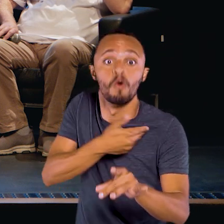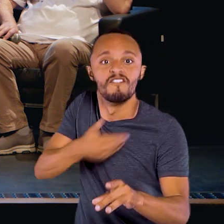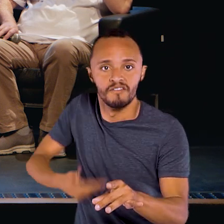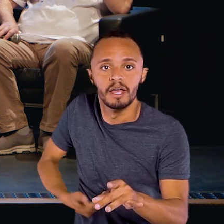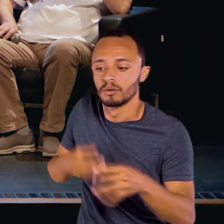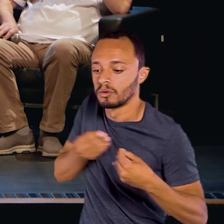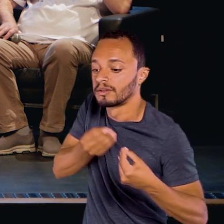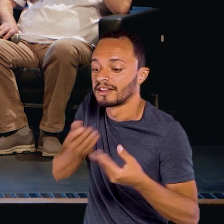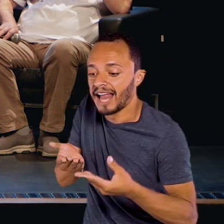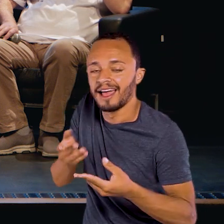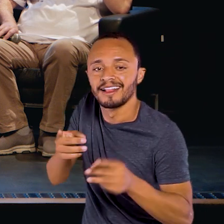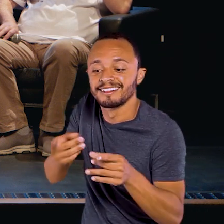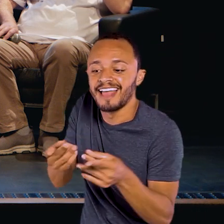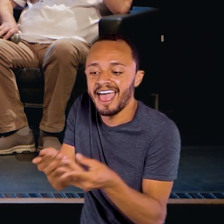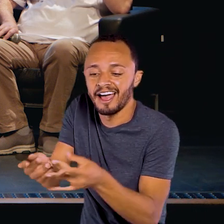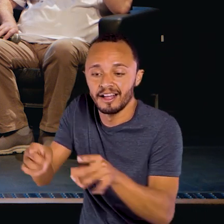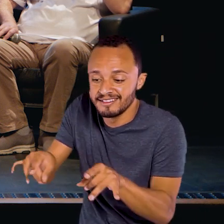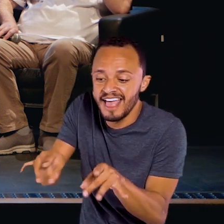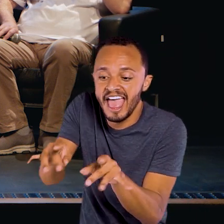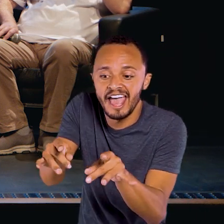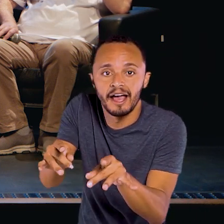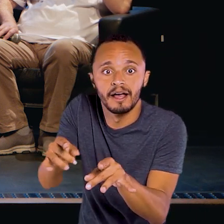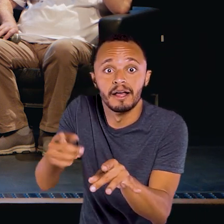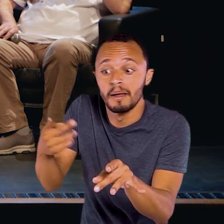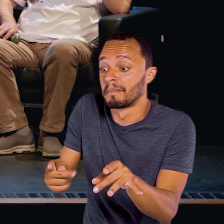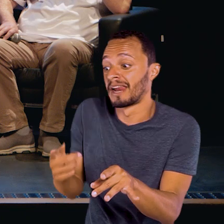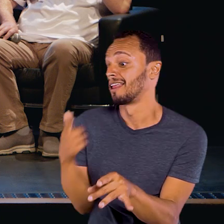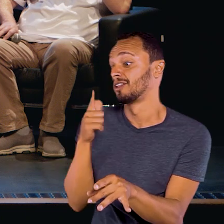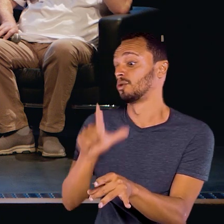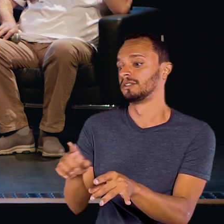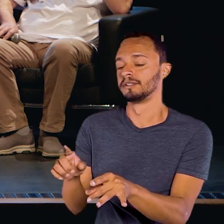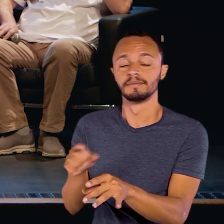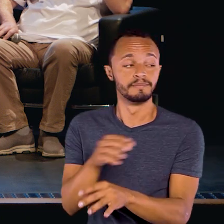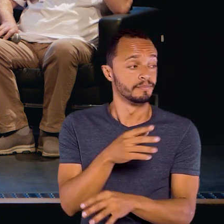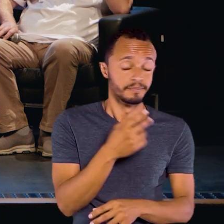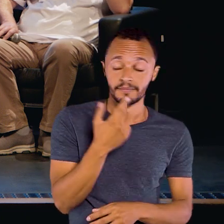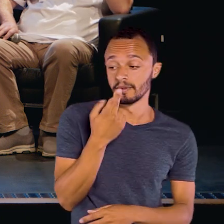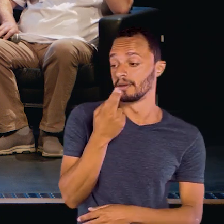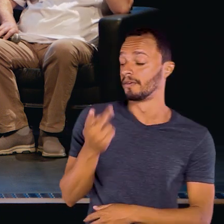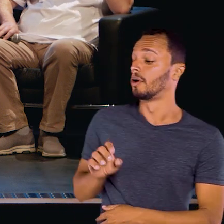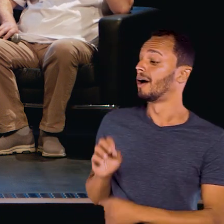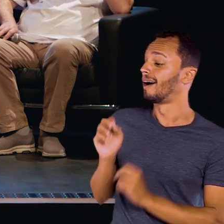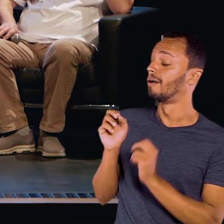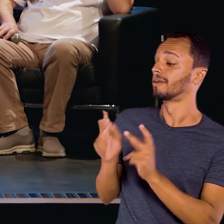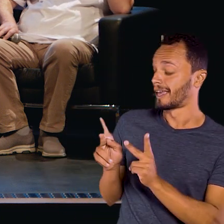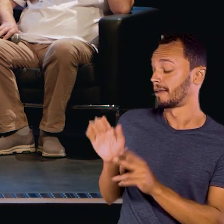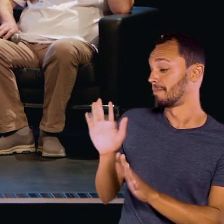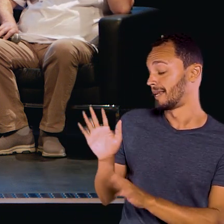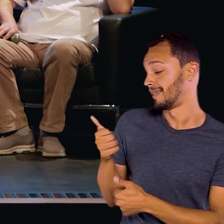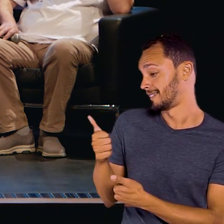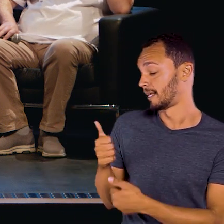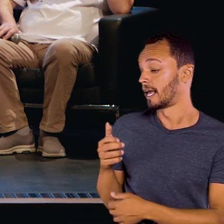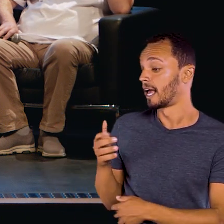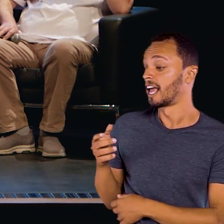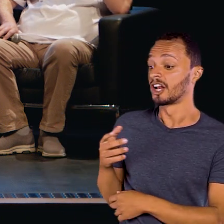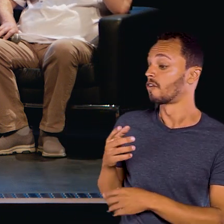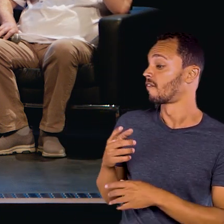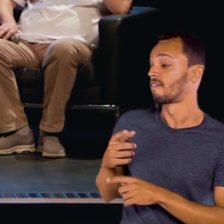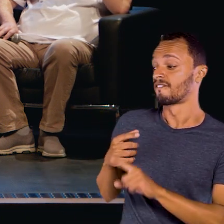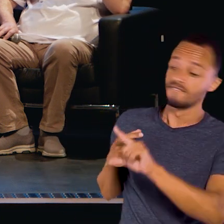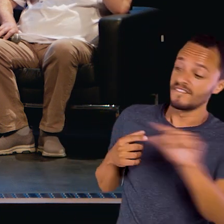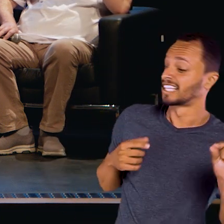Aí a gente... Tá, mas... Então, a gente não vai sair daqui, não. Né? Então, a gente precisa ocupar e a gente